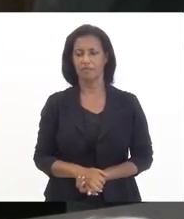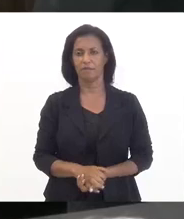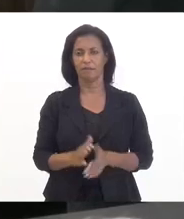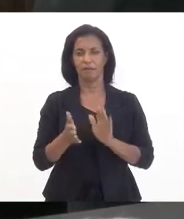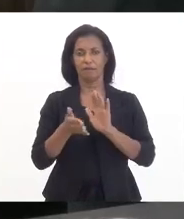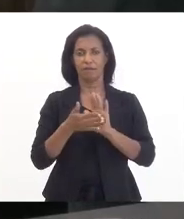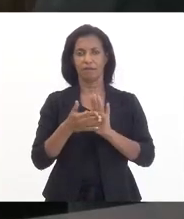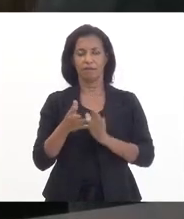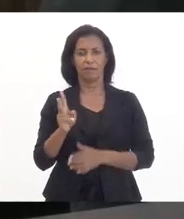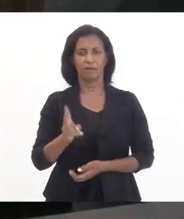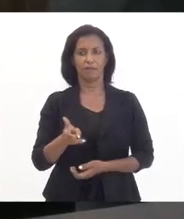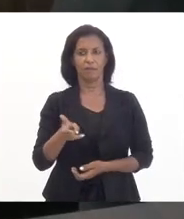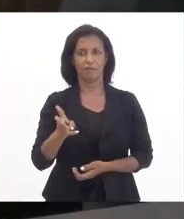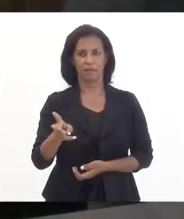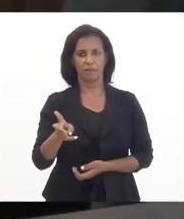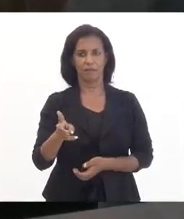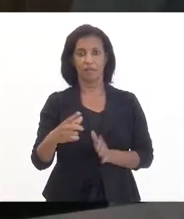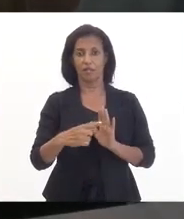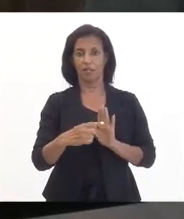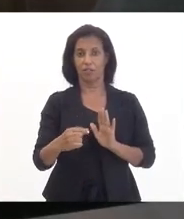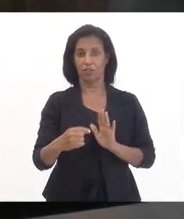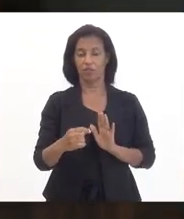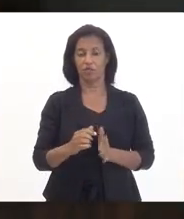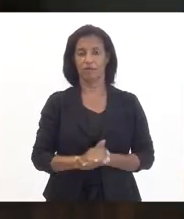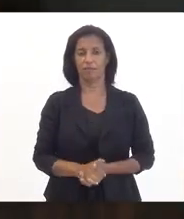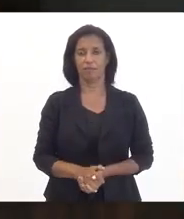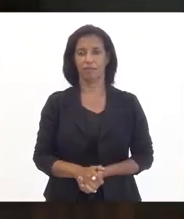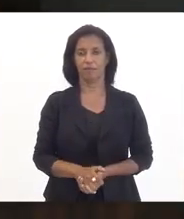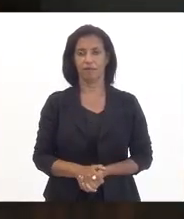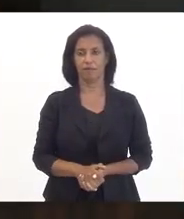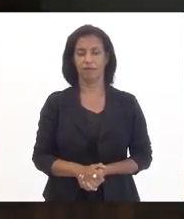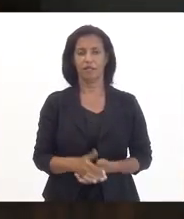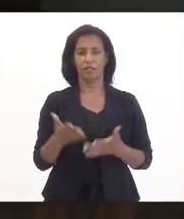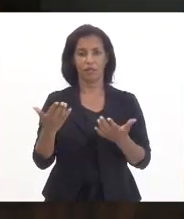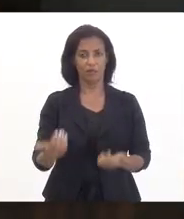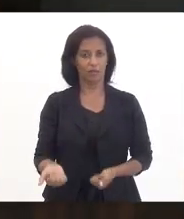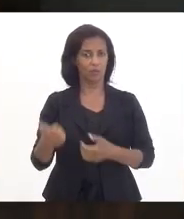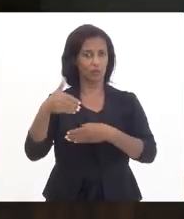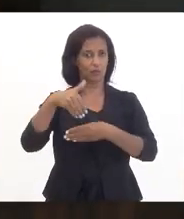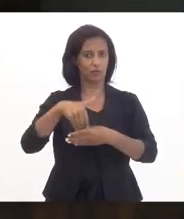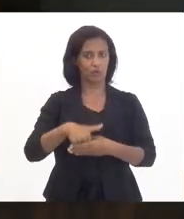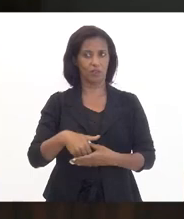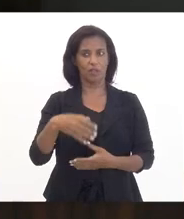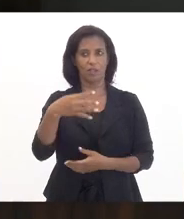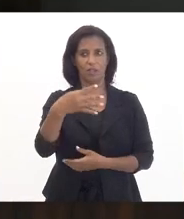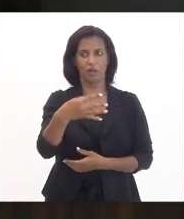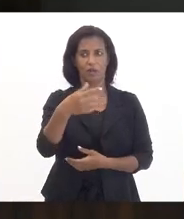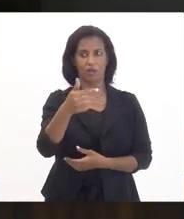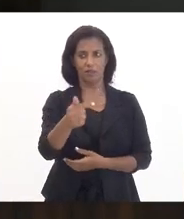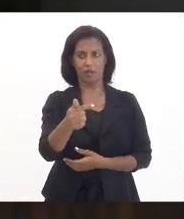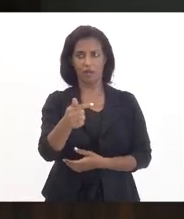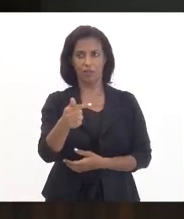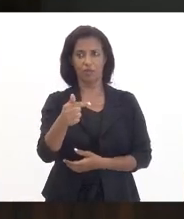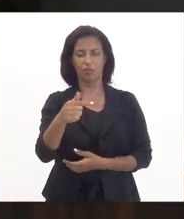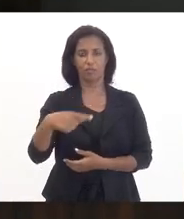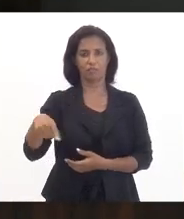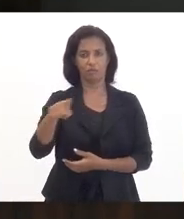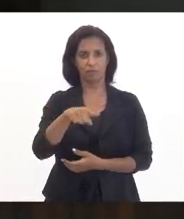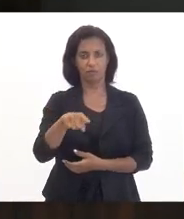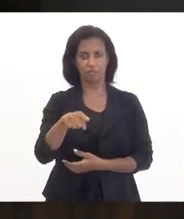Parecer pela manutenção, salvo destaque. Ok. Então vamos votar. 47. Os senhores que aprovam nesse